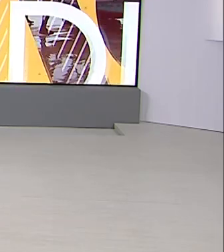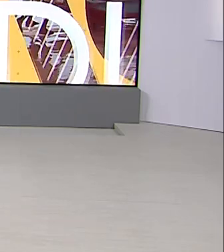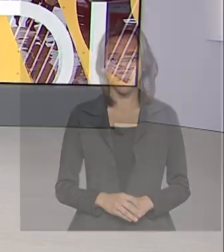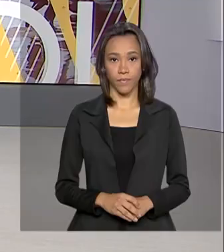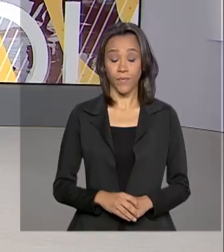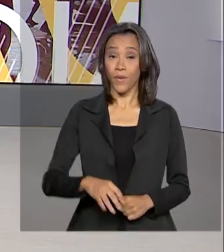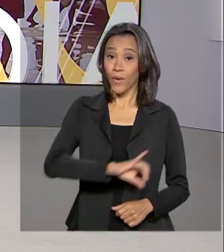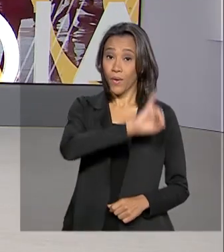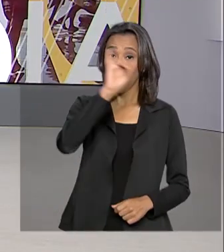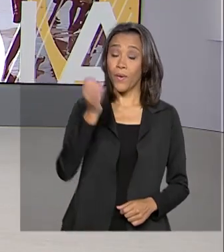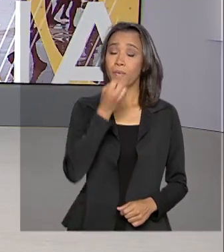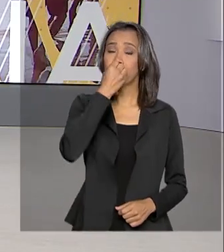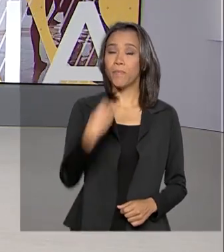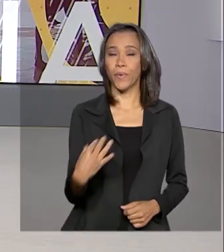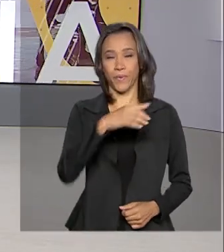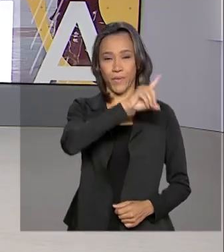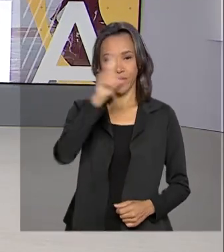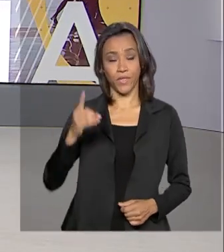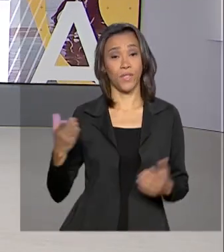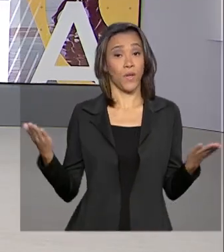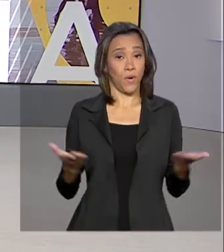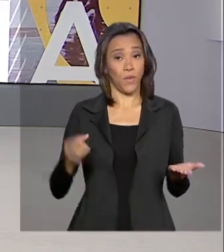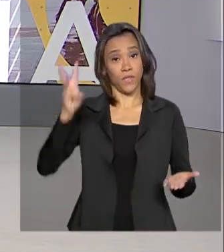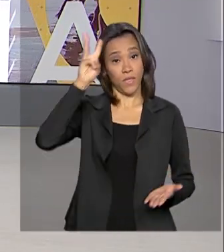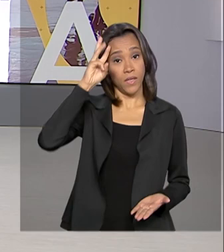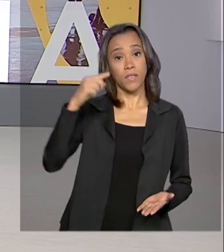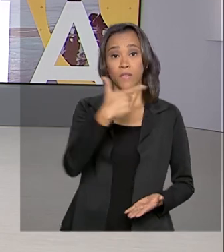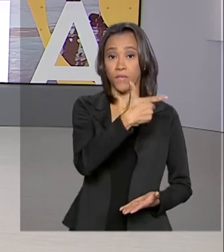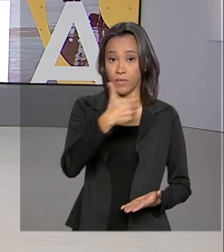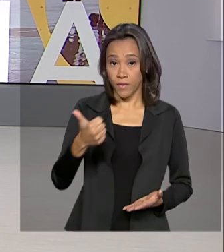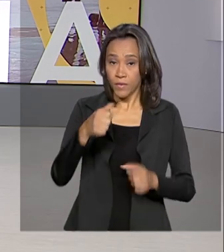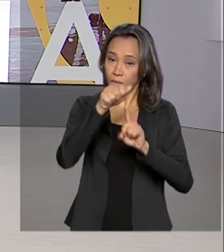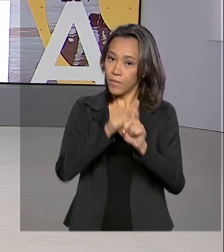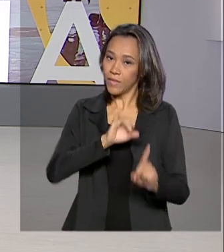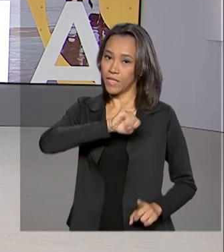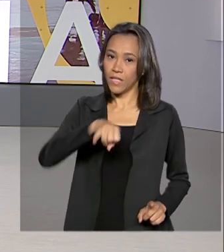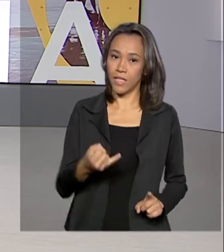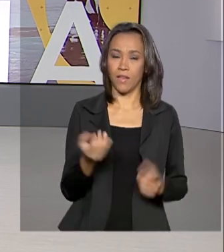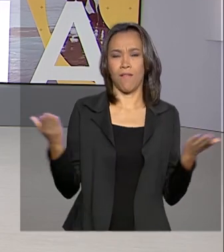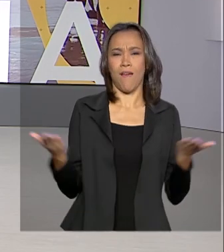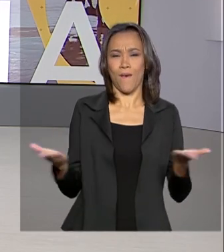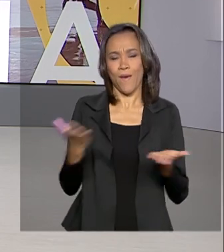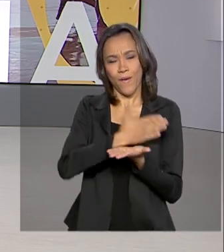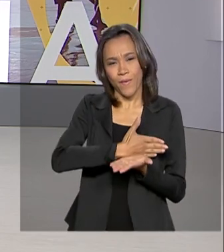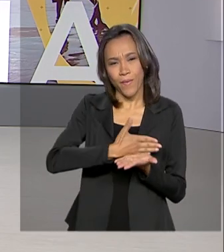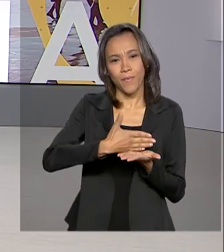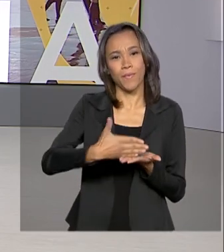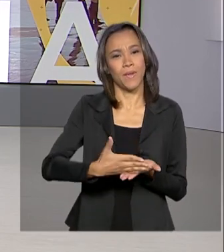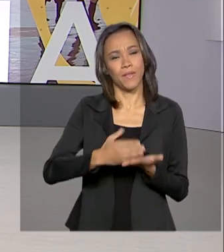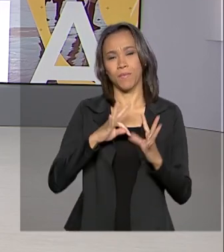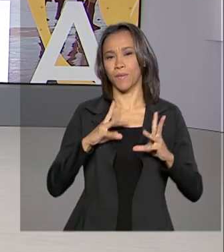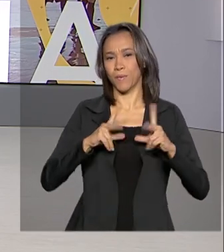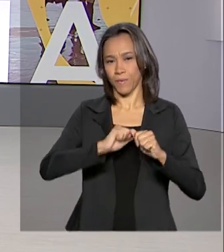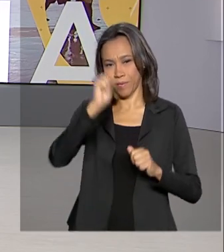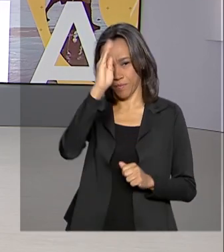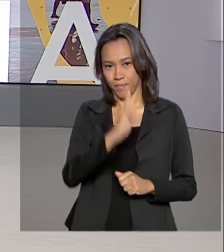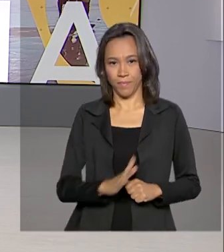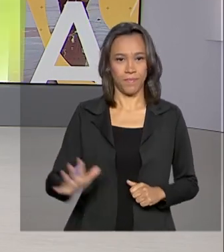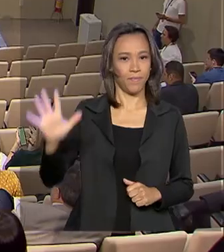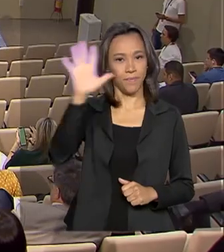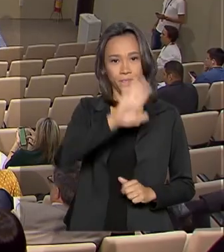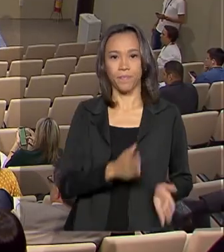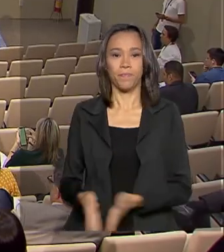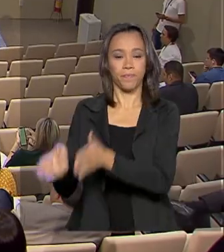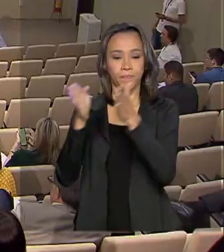olá bom dia para você hoje é terça-feira 21 de janeiro começa agora o brasil em dia para todo o país